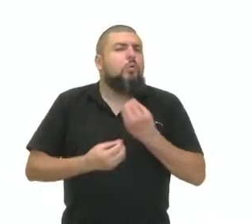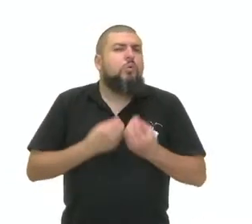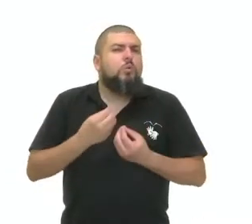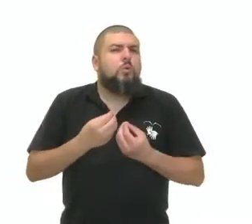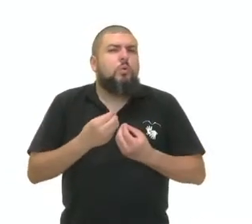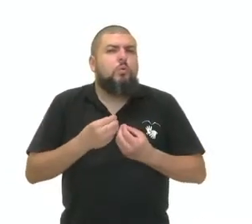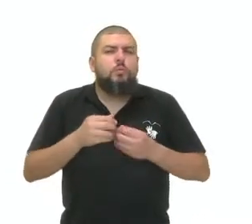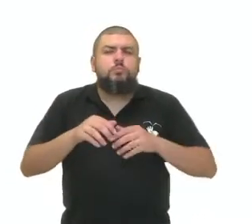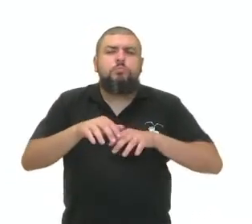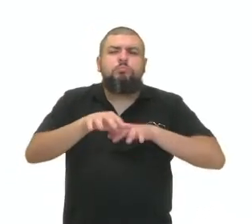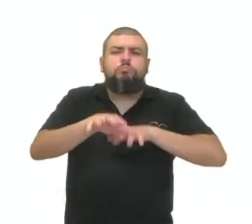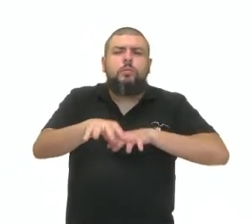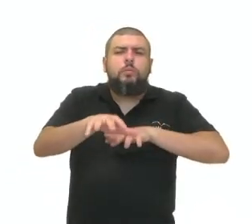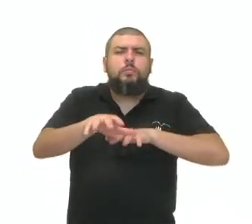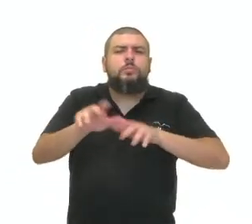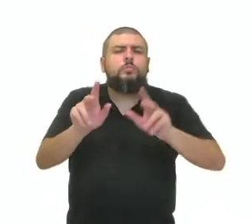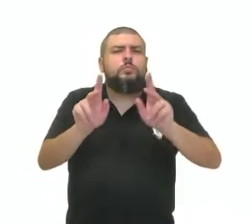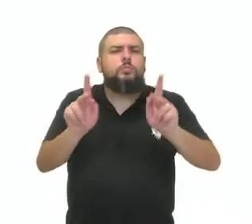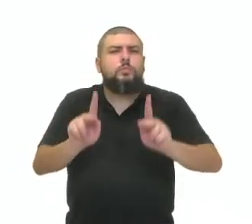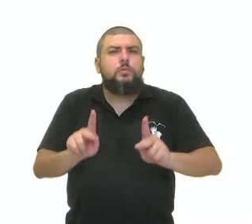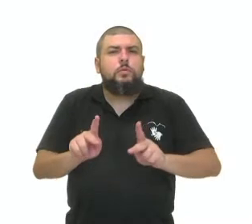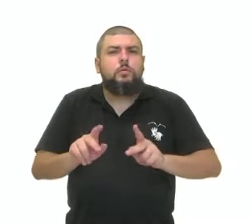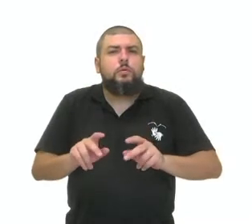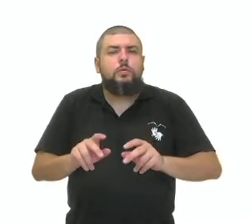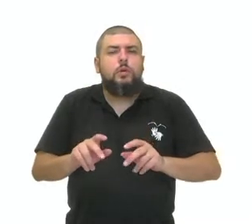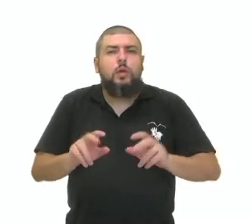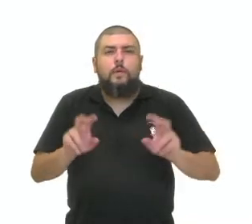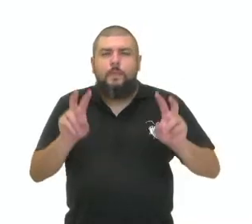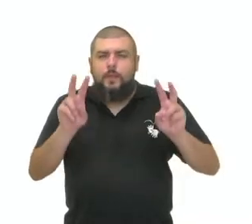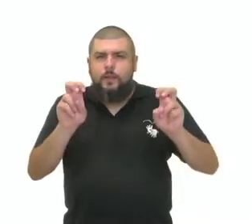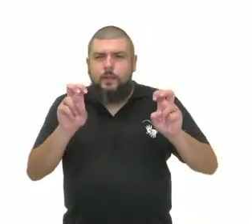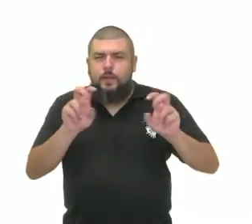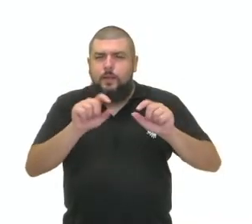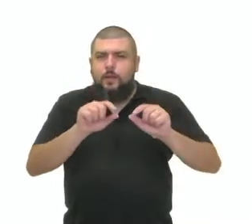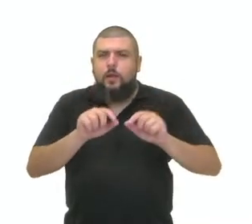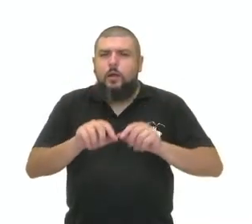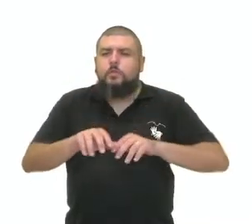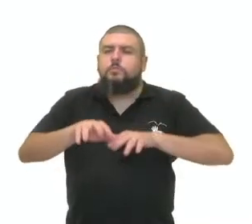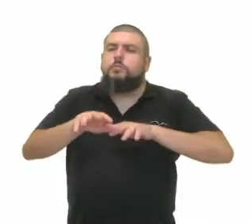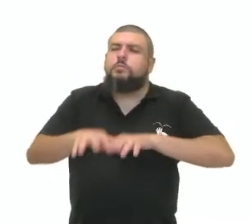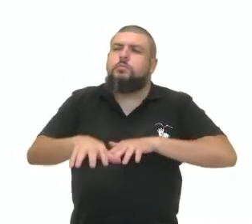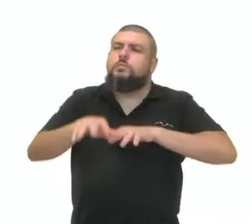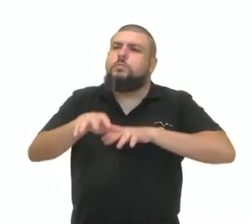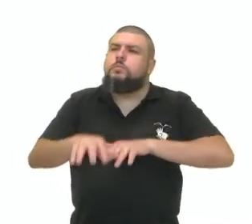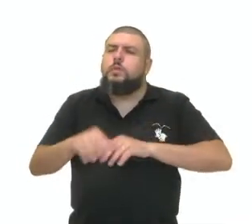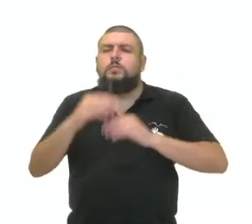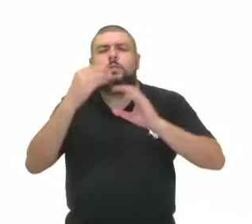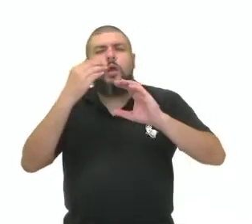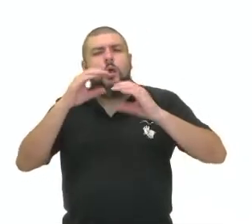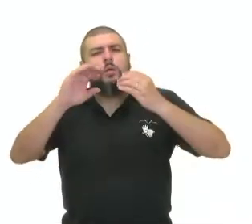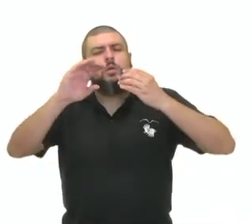caminhando e cantando e seguindo a canção. Observa-se também referências à igualdade